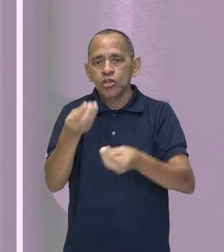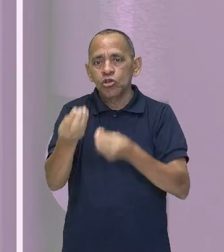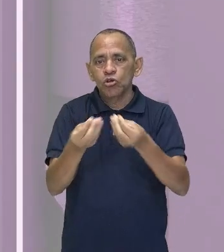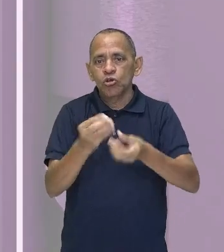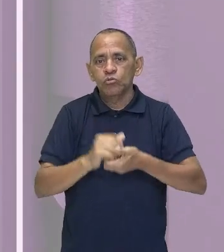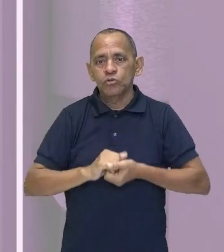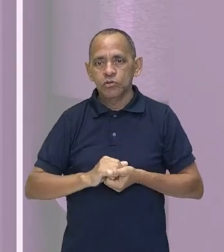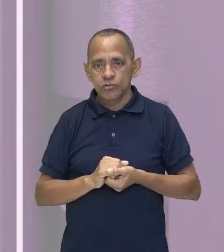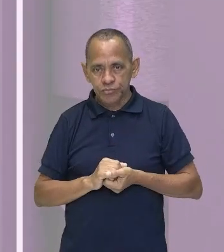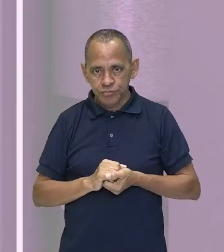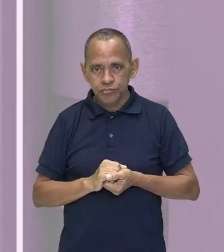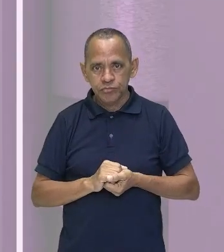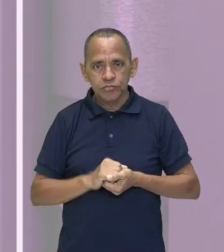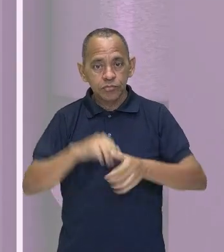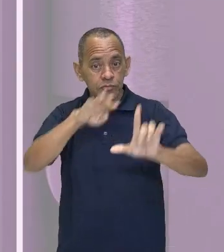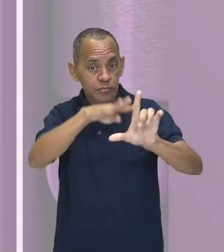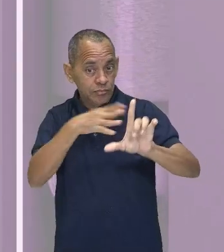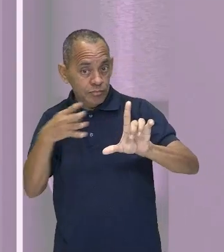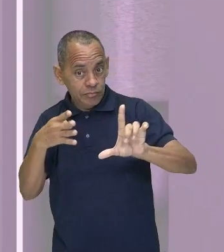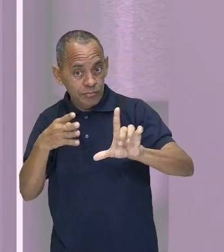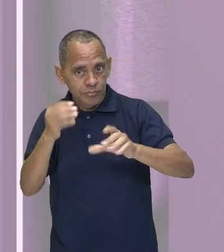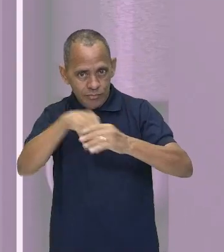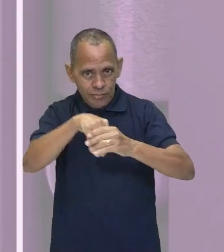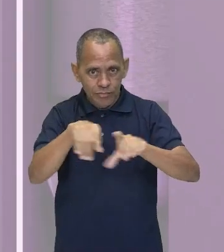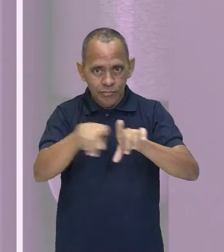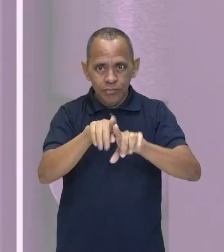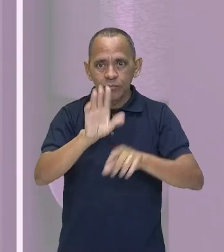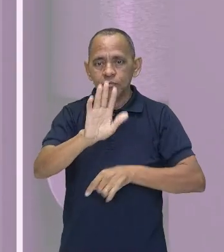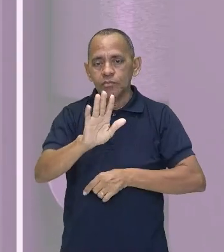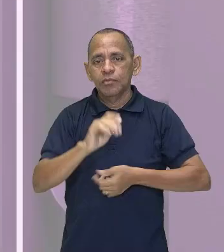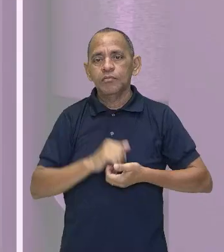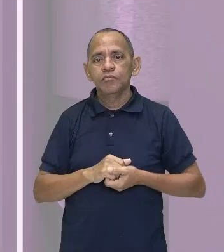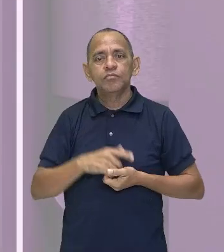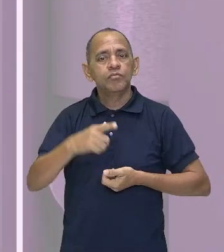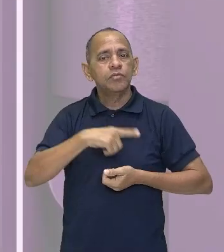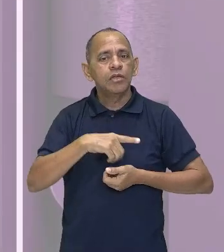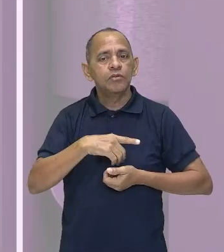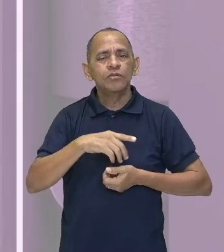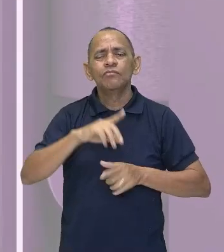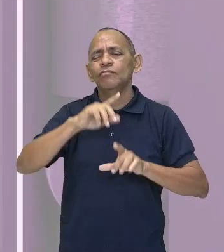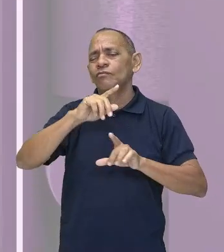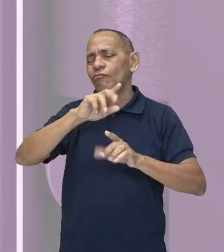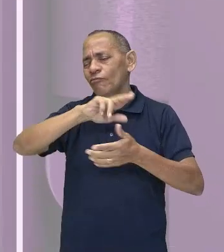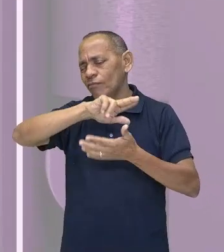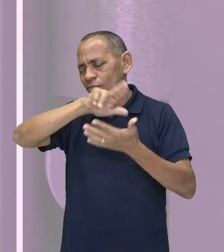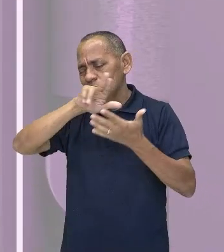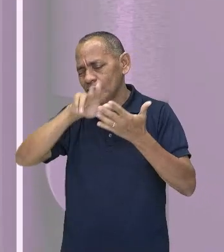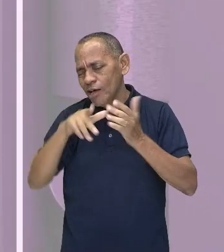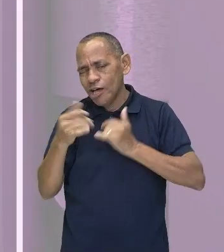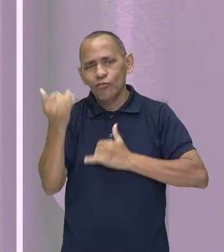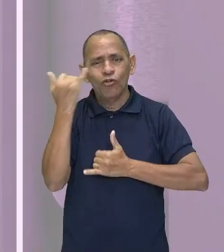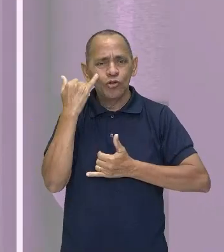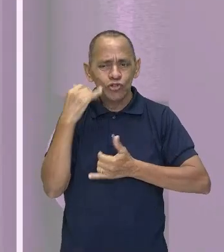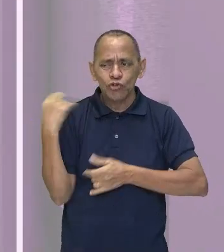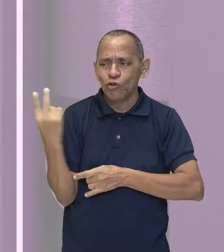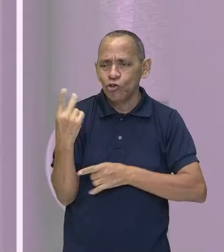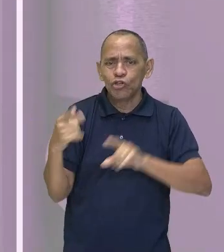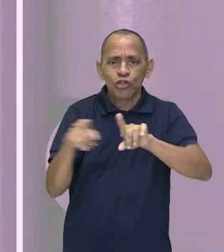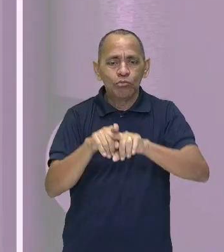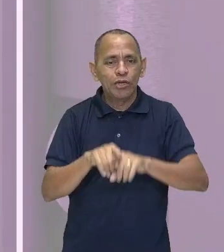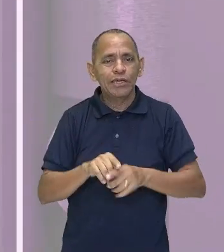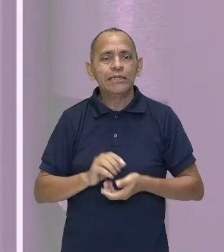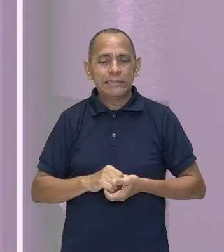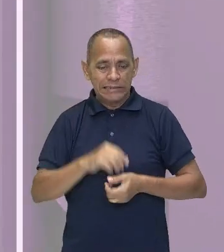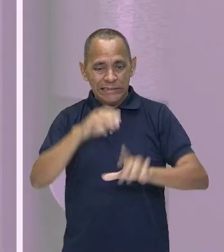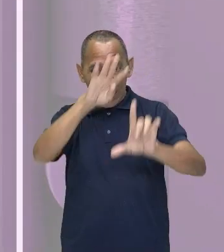ser apresentados por meio de tabelas, tá bom? Mas quando nós temos aí muita informação, muitos valores, às vezes a tabela não é